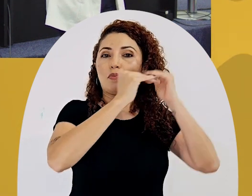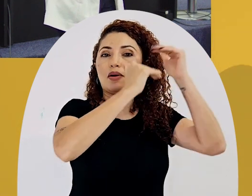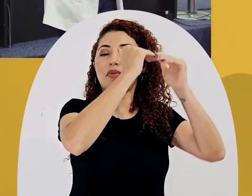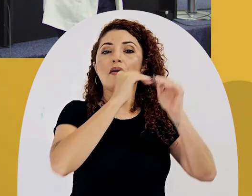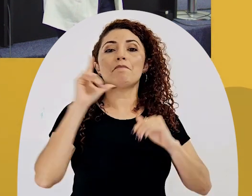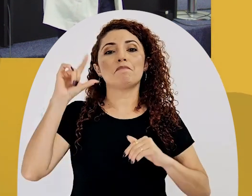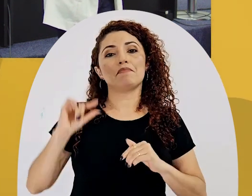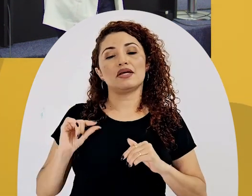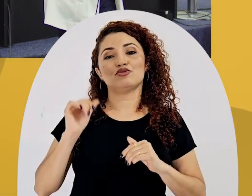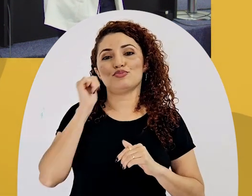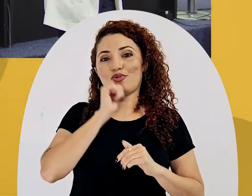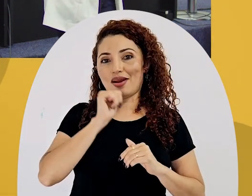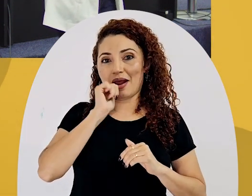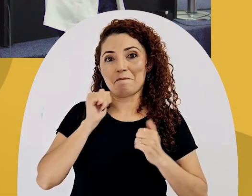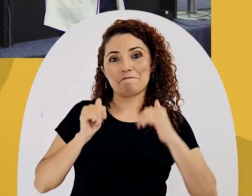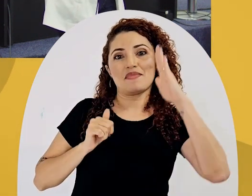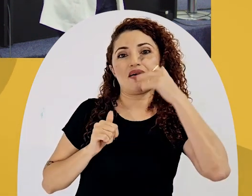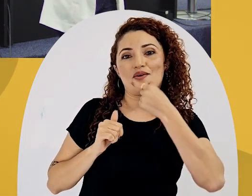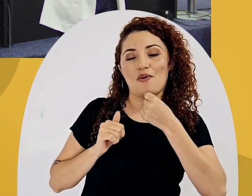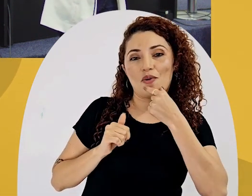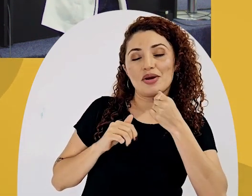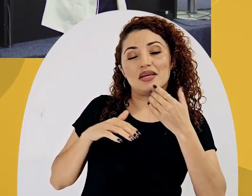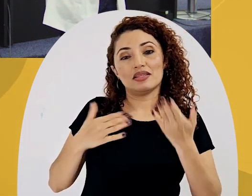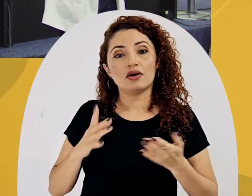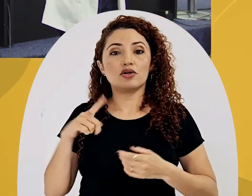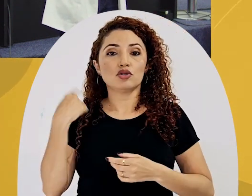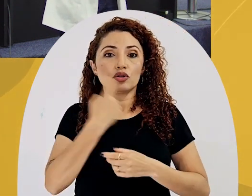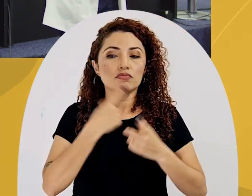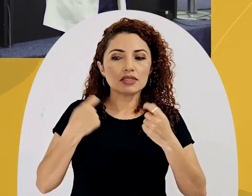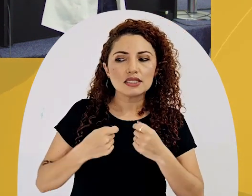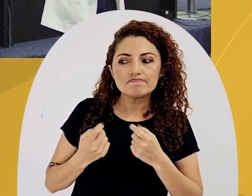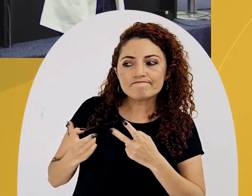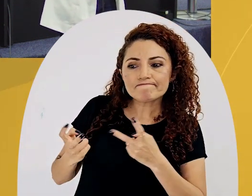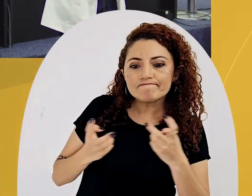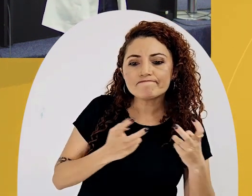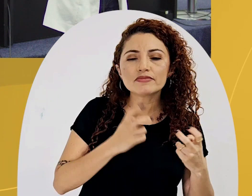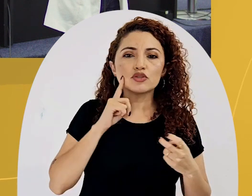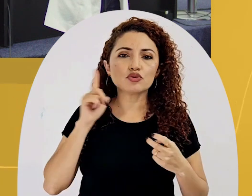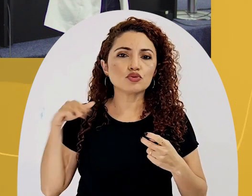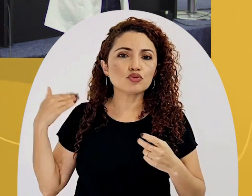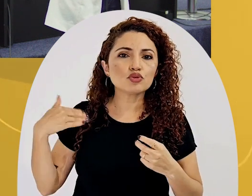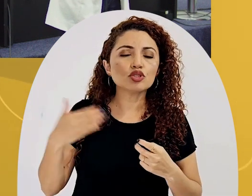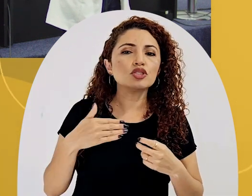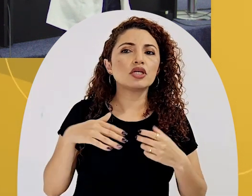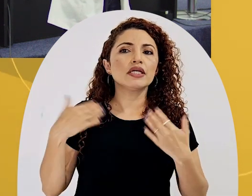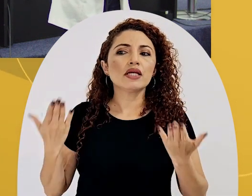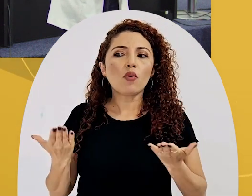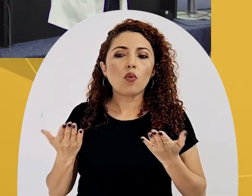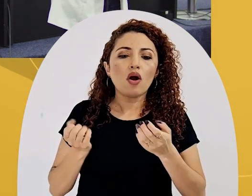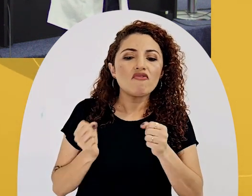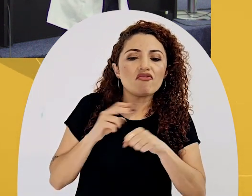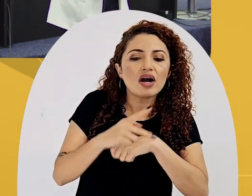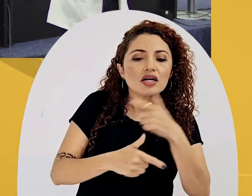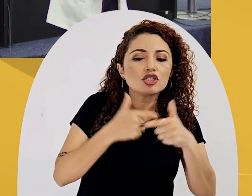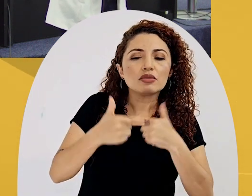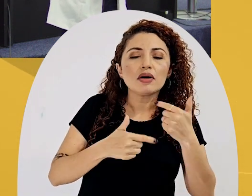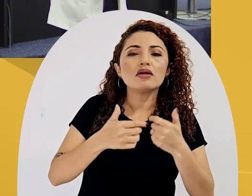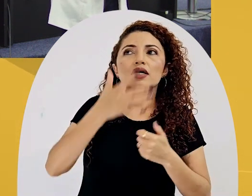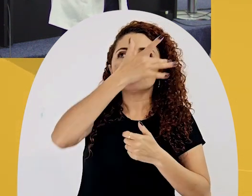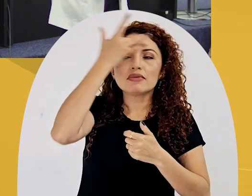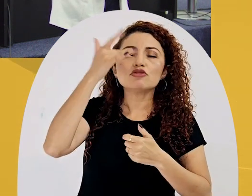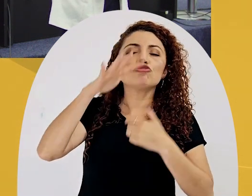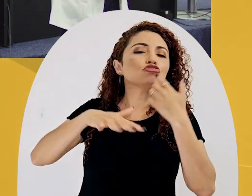dia a dia quais posições, quais cargos as pessoas ocupam, né? E tem também aqui um